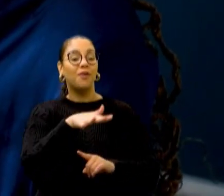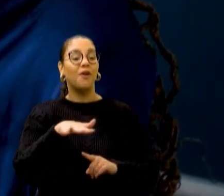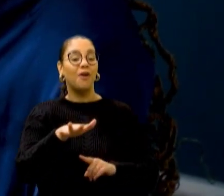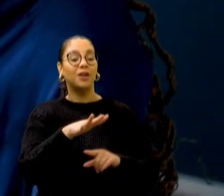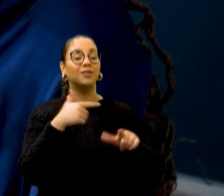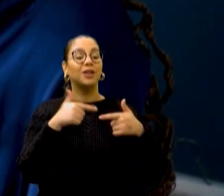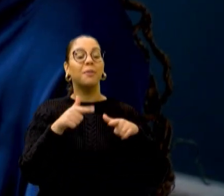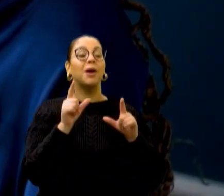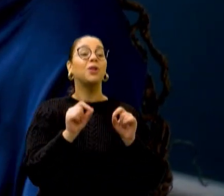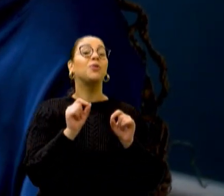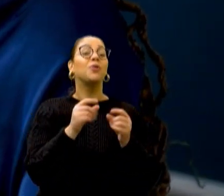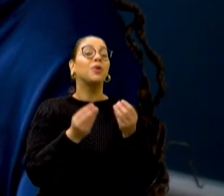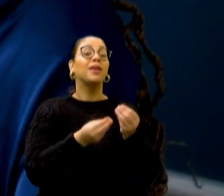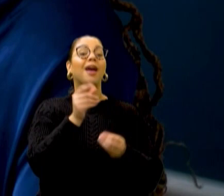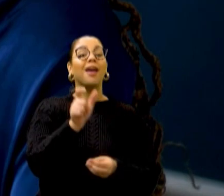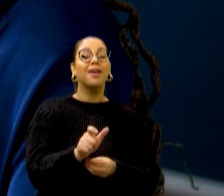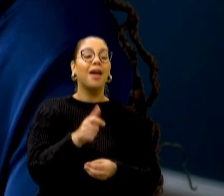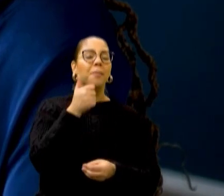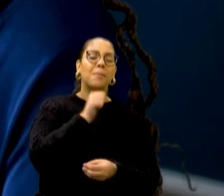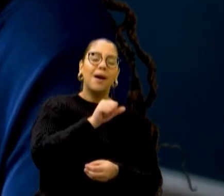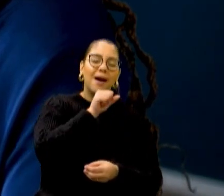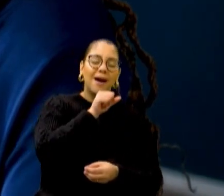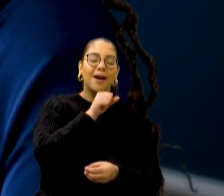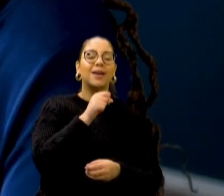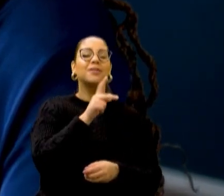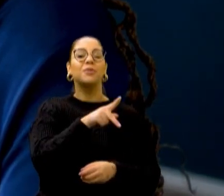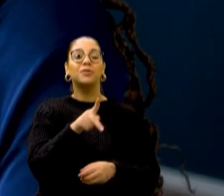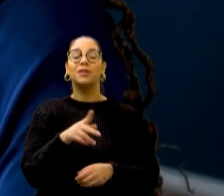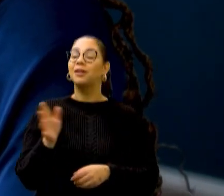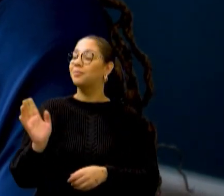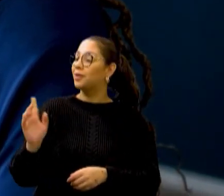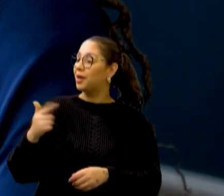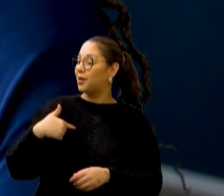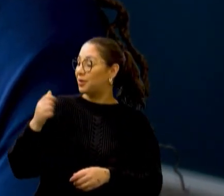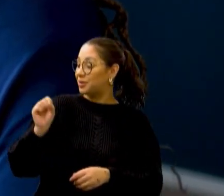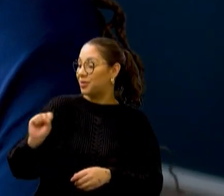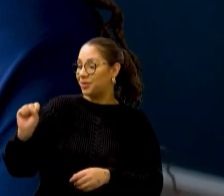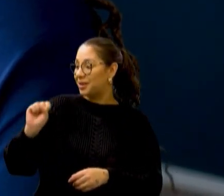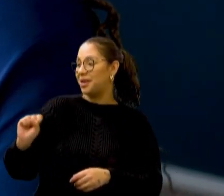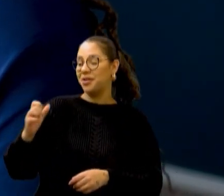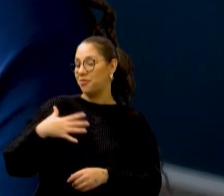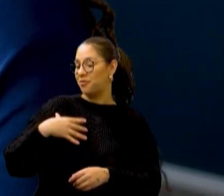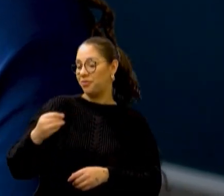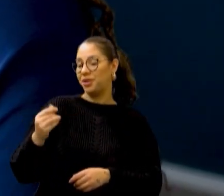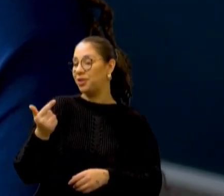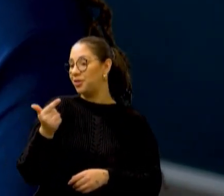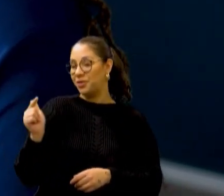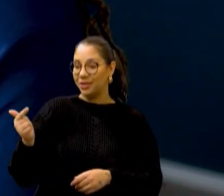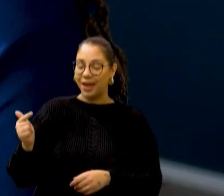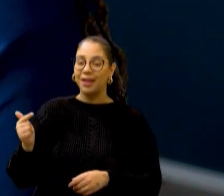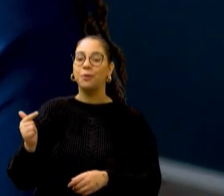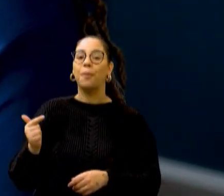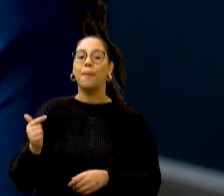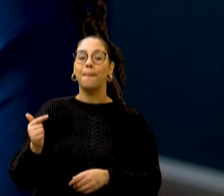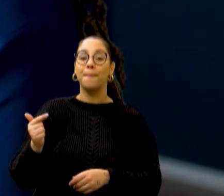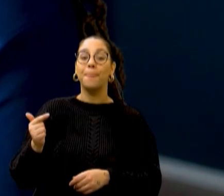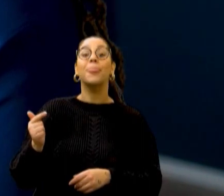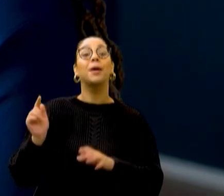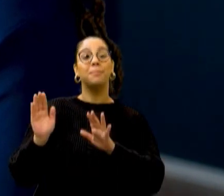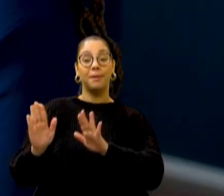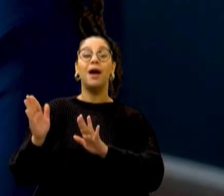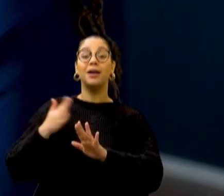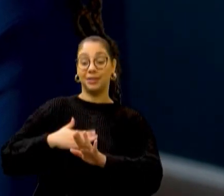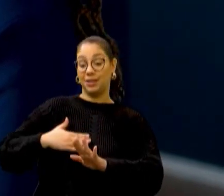Patrícia mãe Patrícia esposa como é Patrícia eu sou solteiro não tem filhos mas